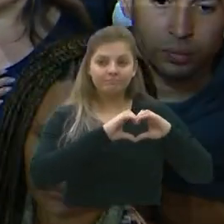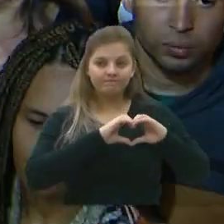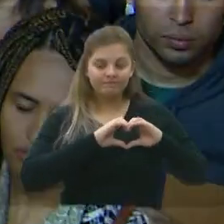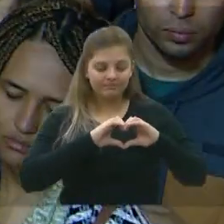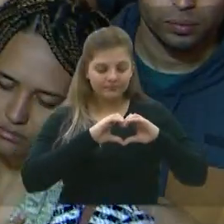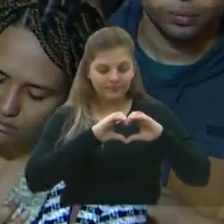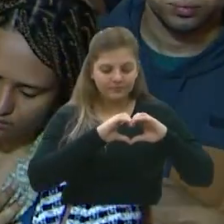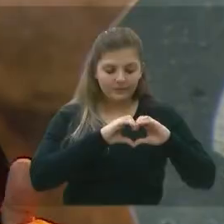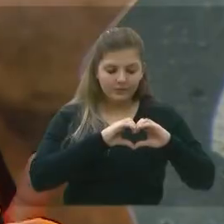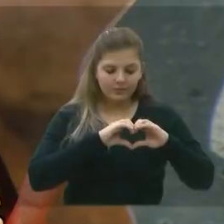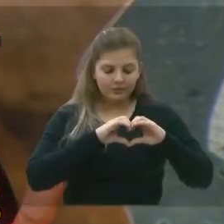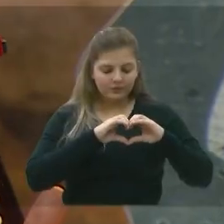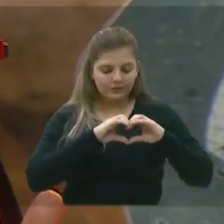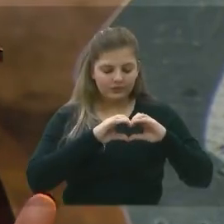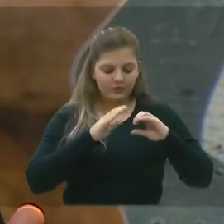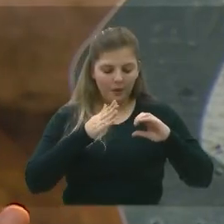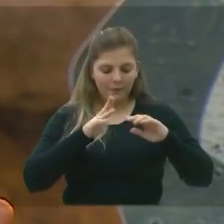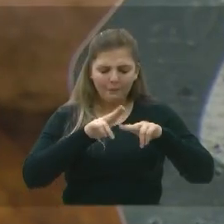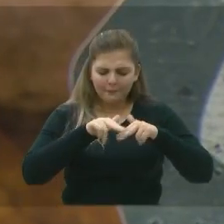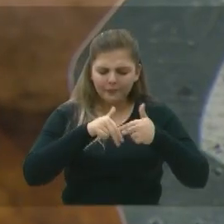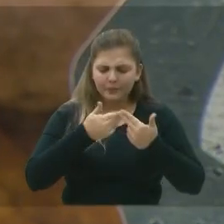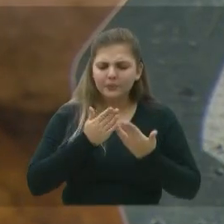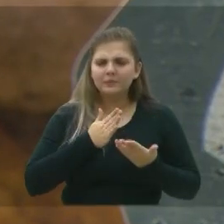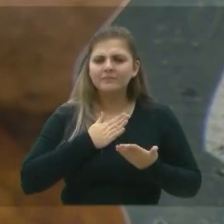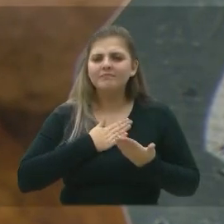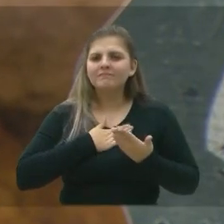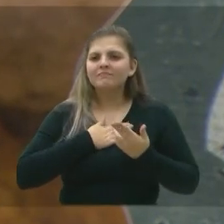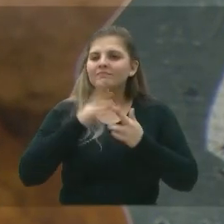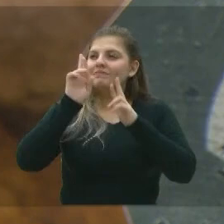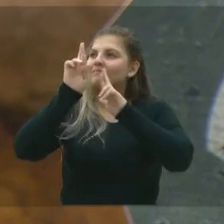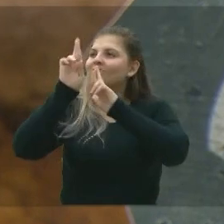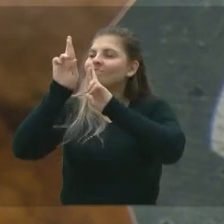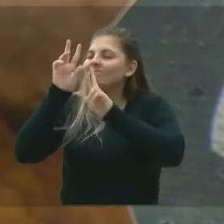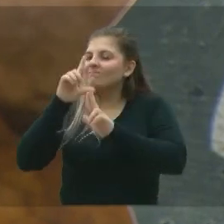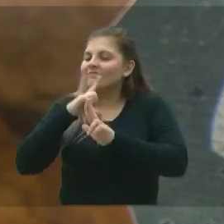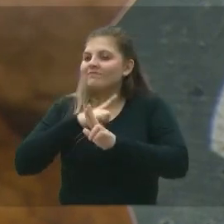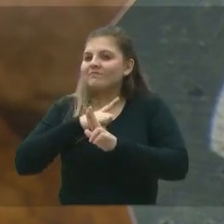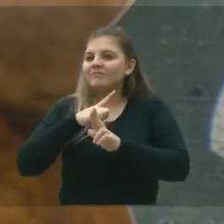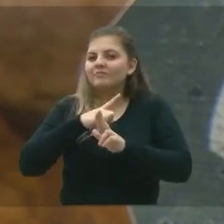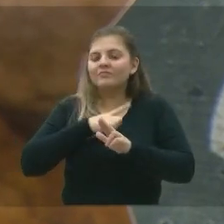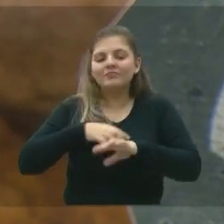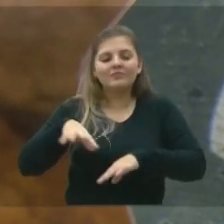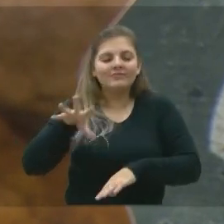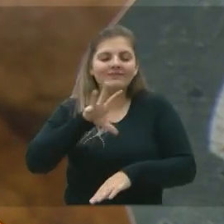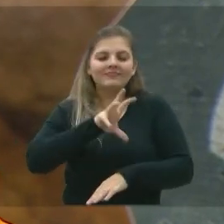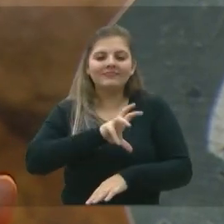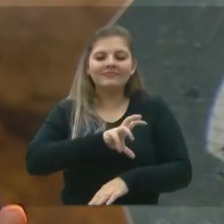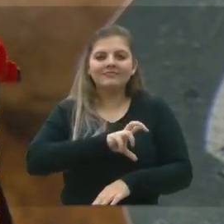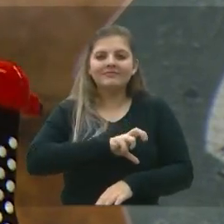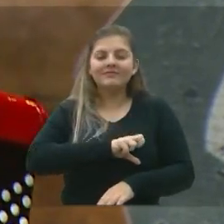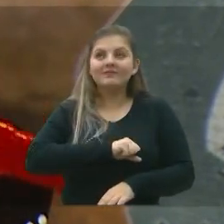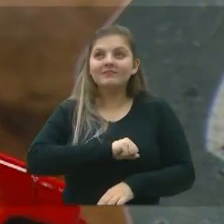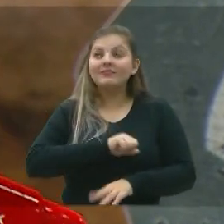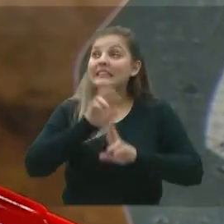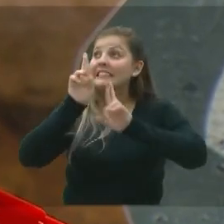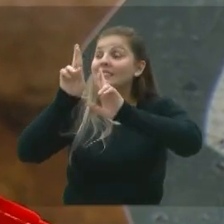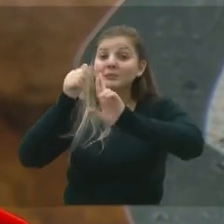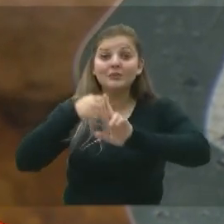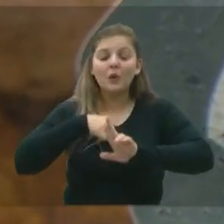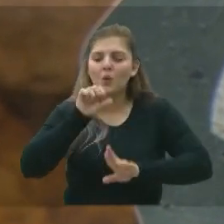esperando por mim, há um grande amor esperando o meu sim,